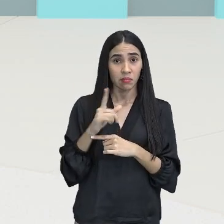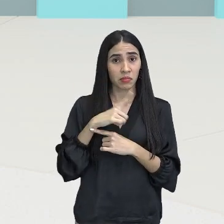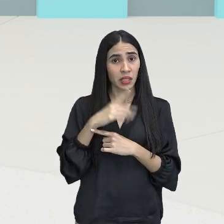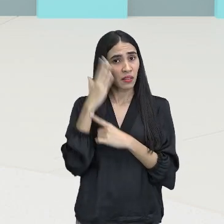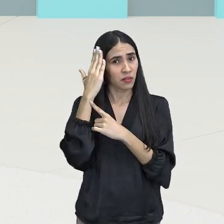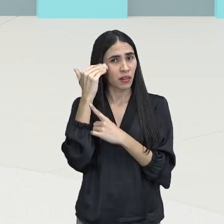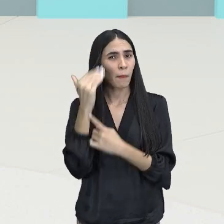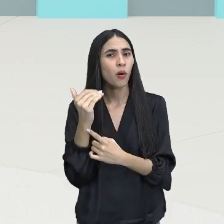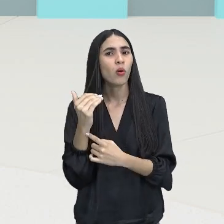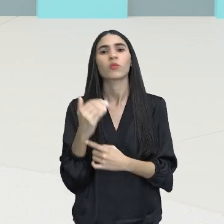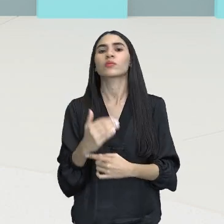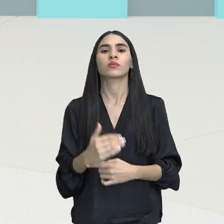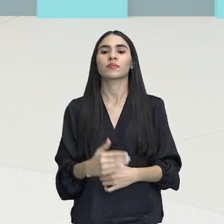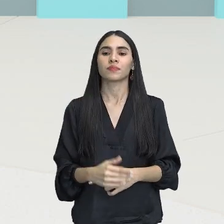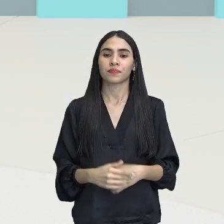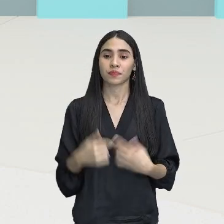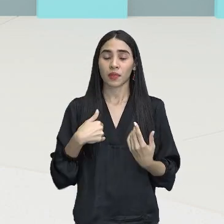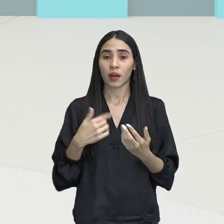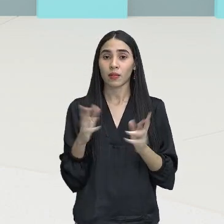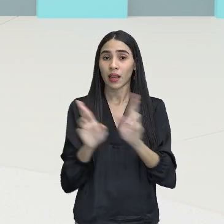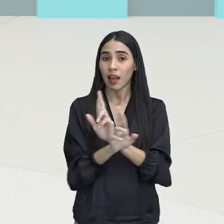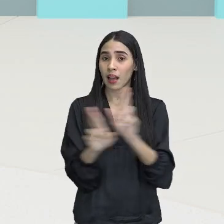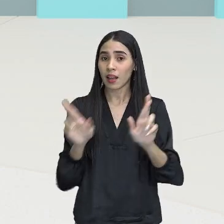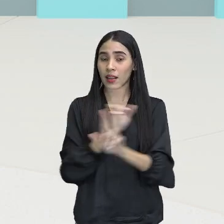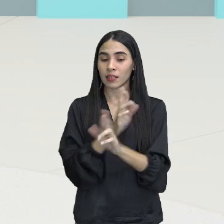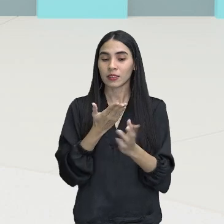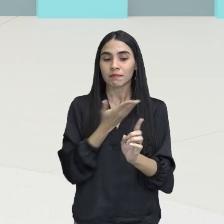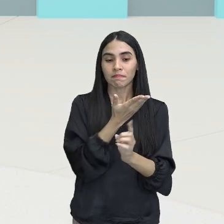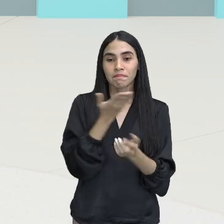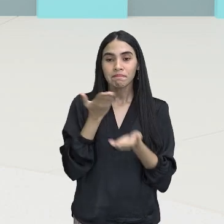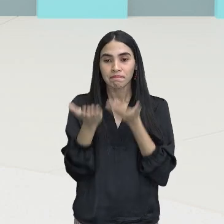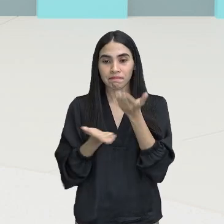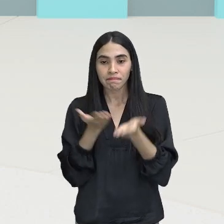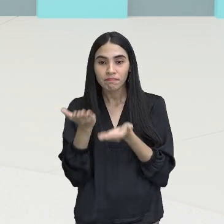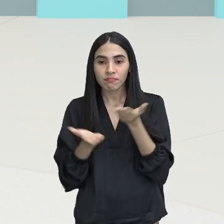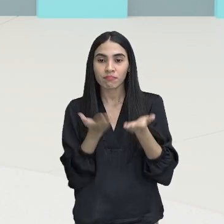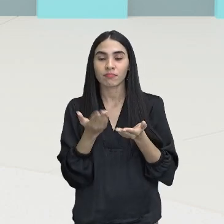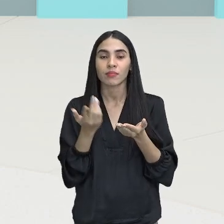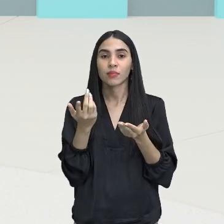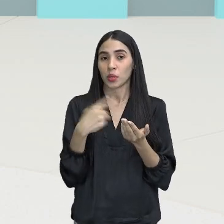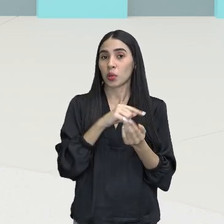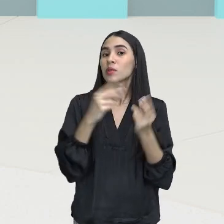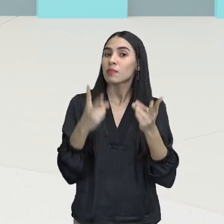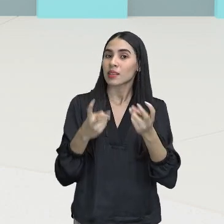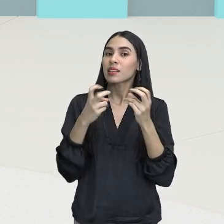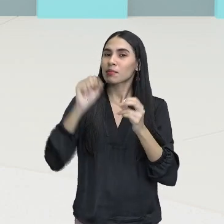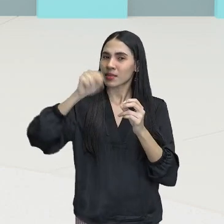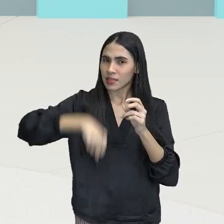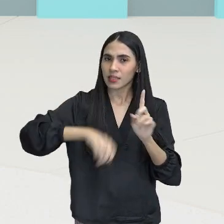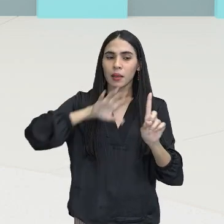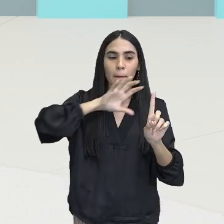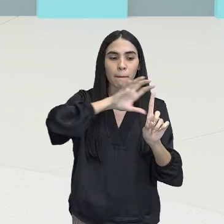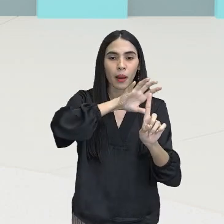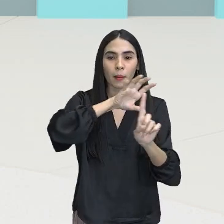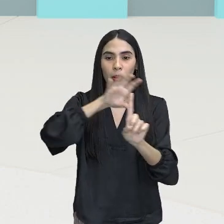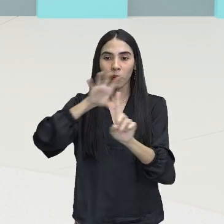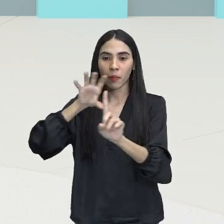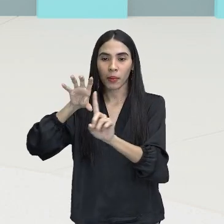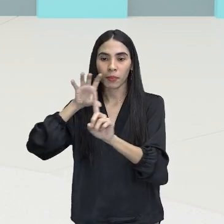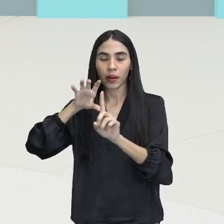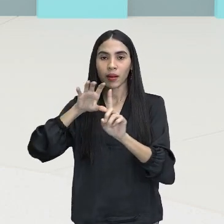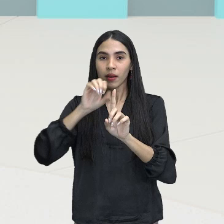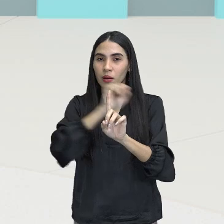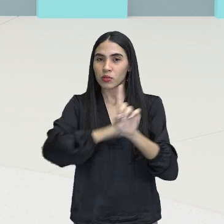influência, de forma direta ali nas relações. Então a gente percebe que influencia no coletivo,